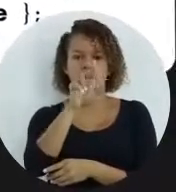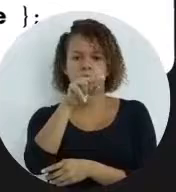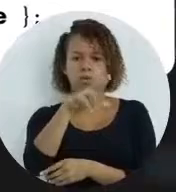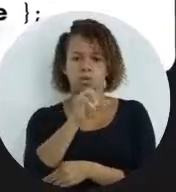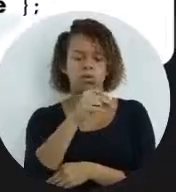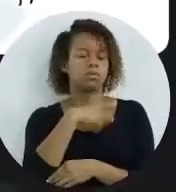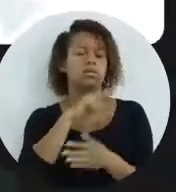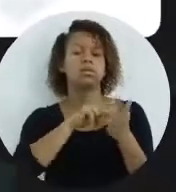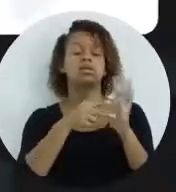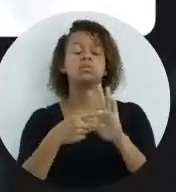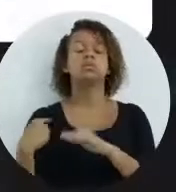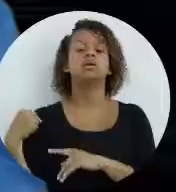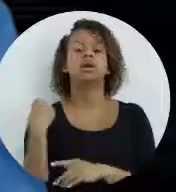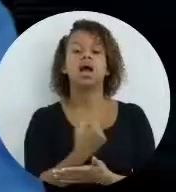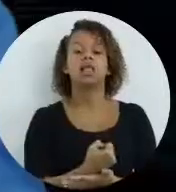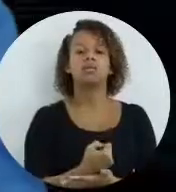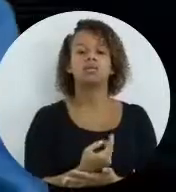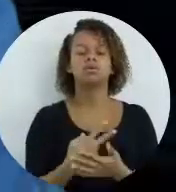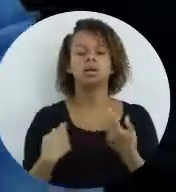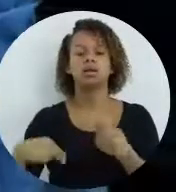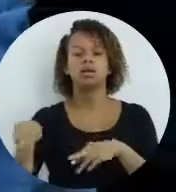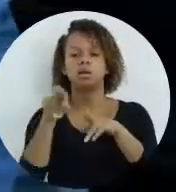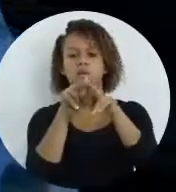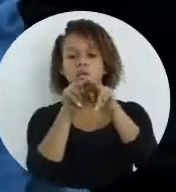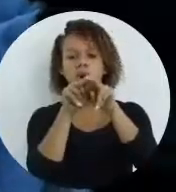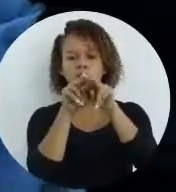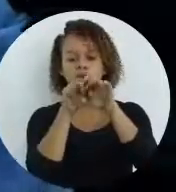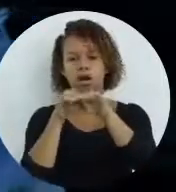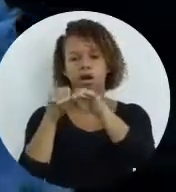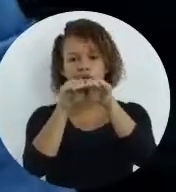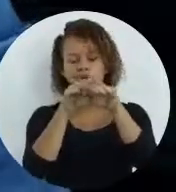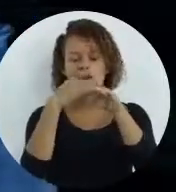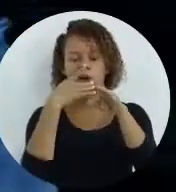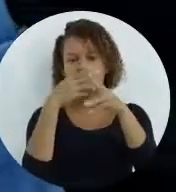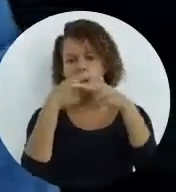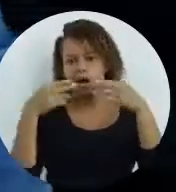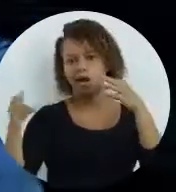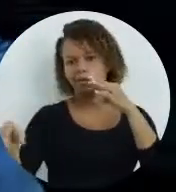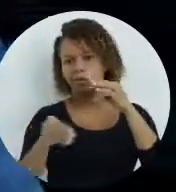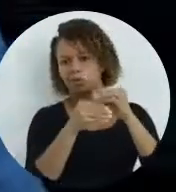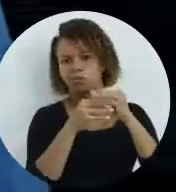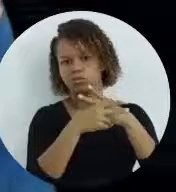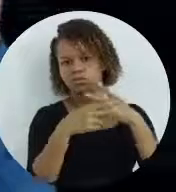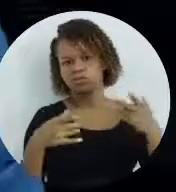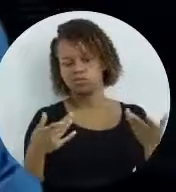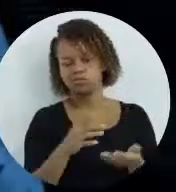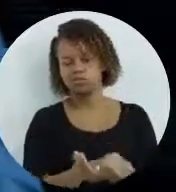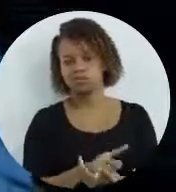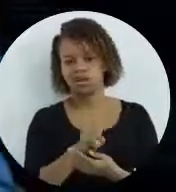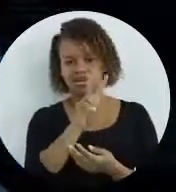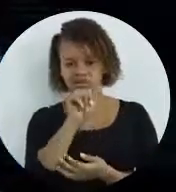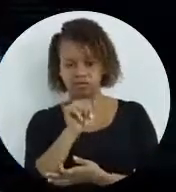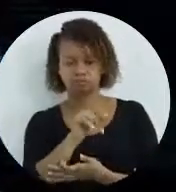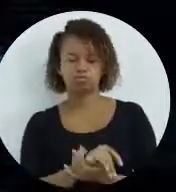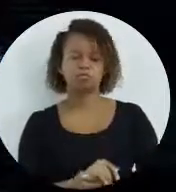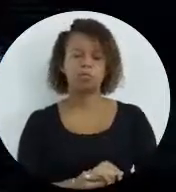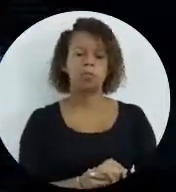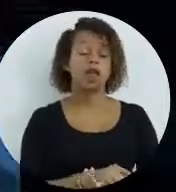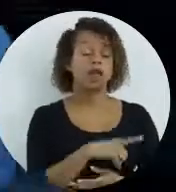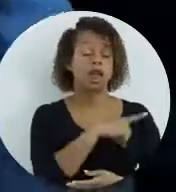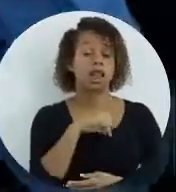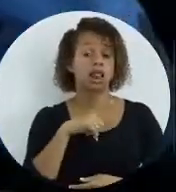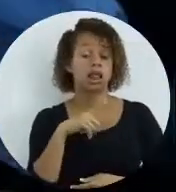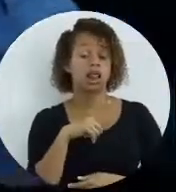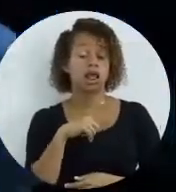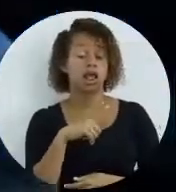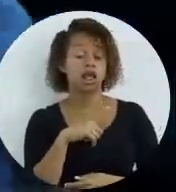Aí temos o símbolo de atribuição, que é o de igualdade, ou seja, a gente está colocando alguma coisa nessa variável, aluno. E ele